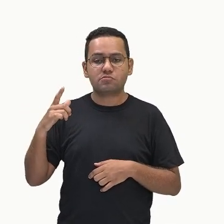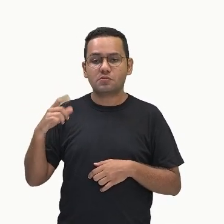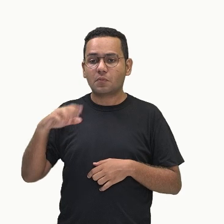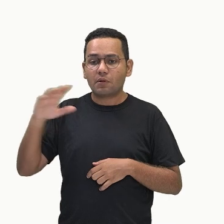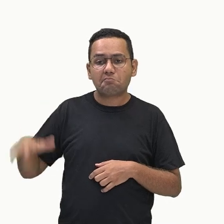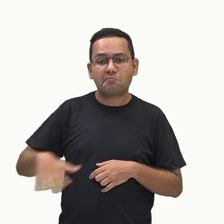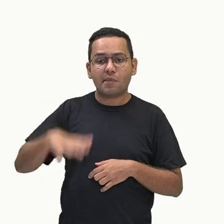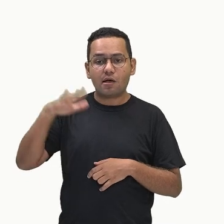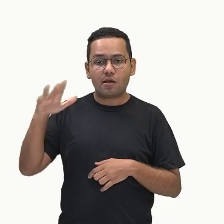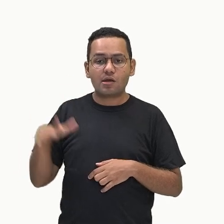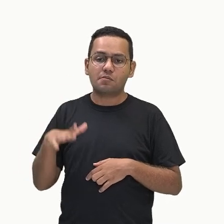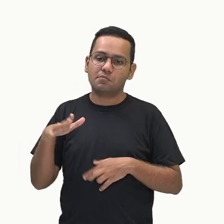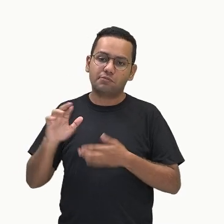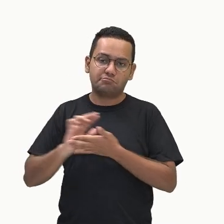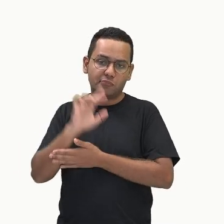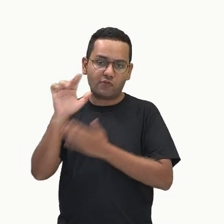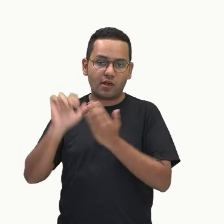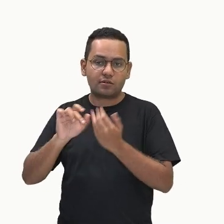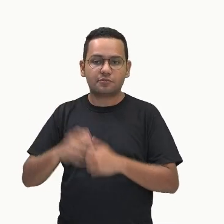braços, pernas,